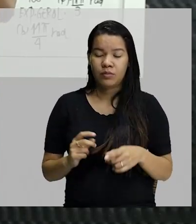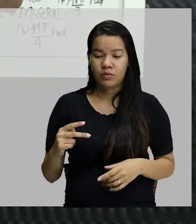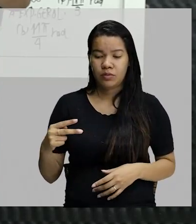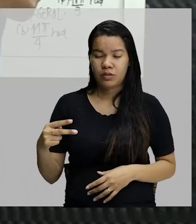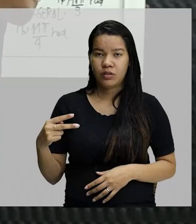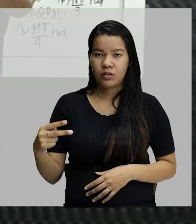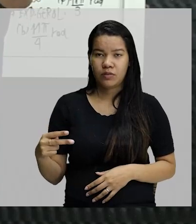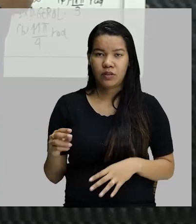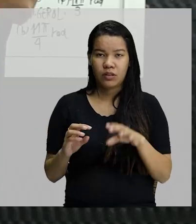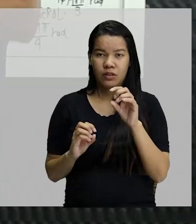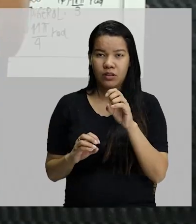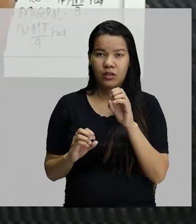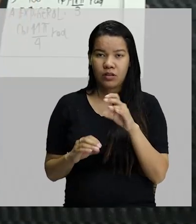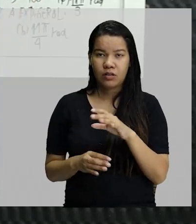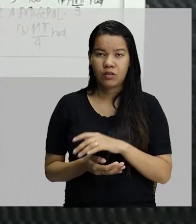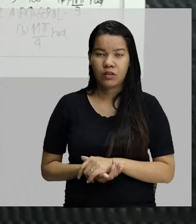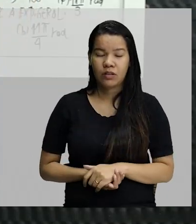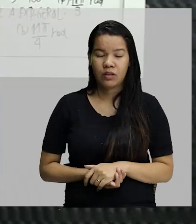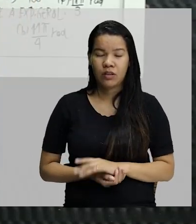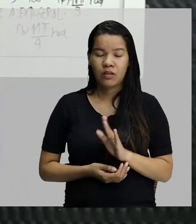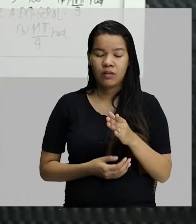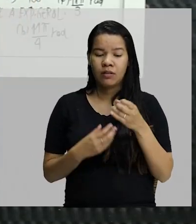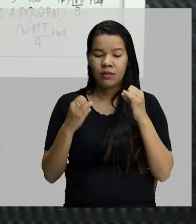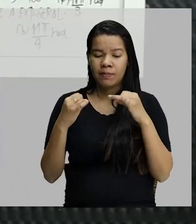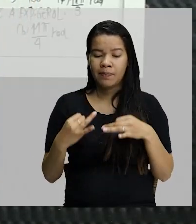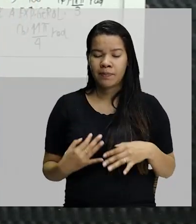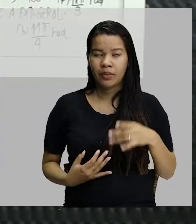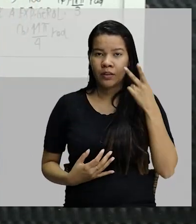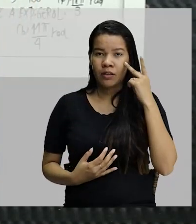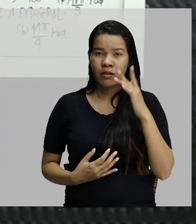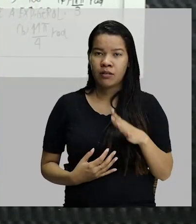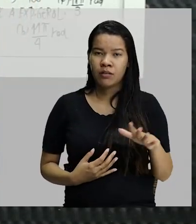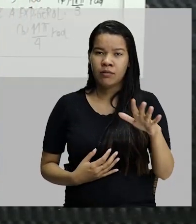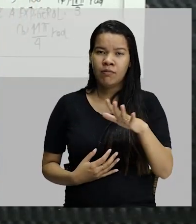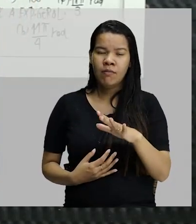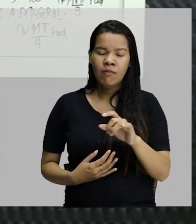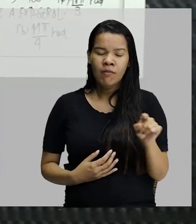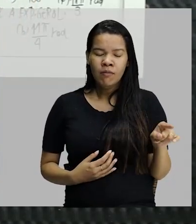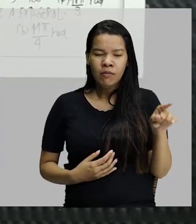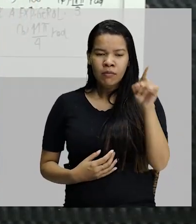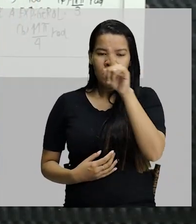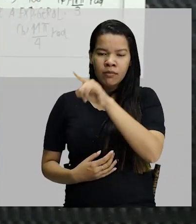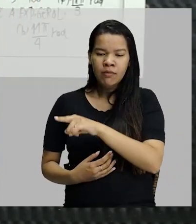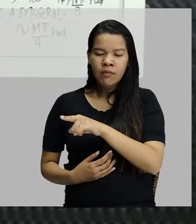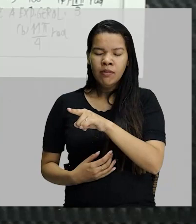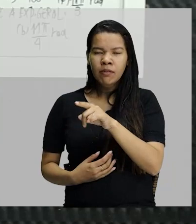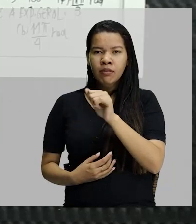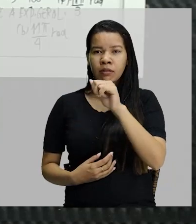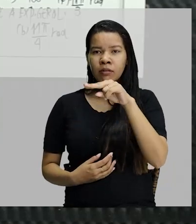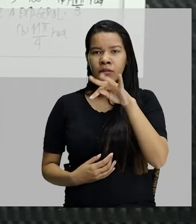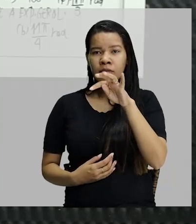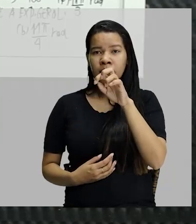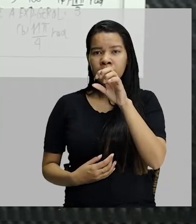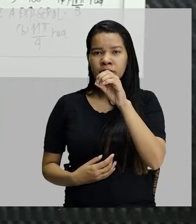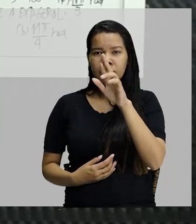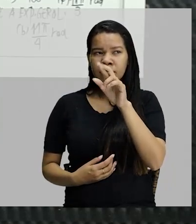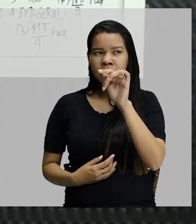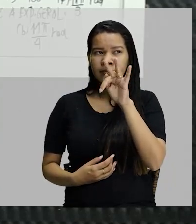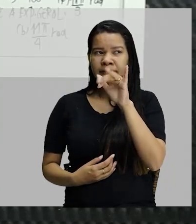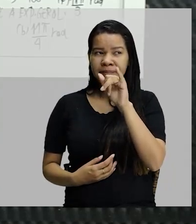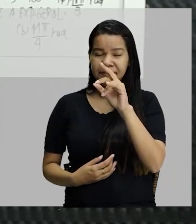aula de ciclo trigonométrico, eu falei para vocês que os arcos que estão no sentido anti-horário, eles são